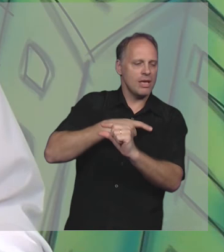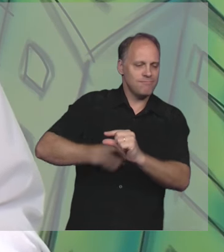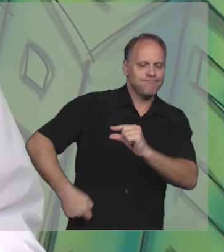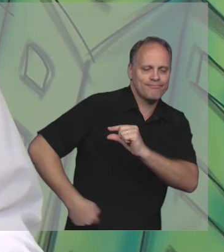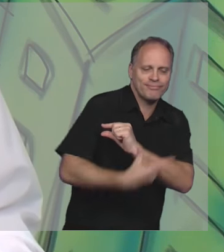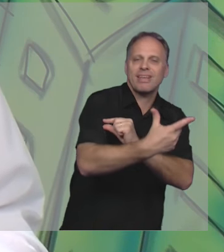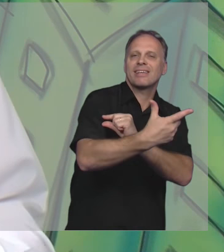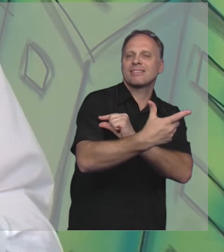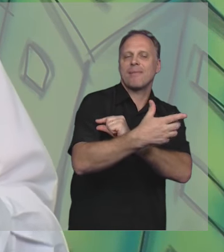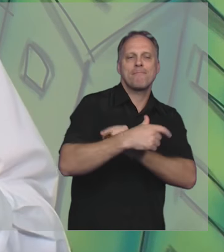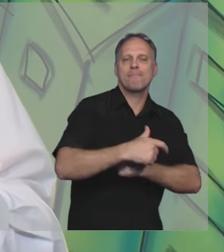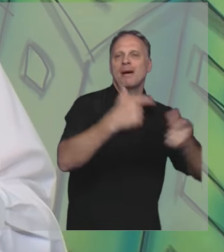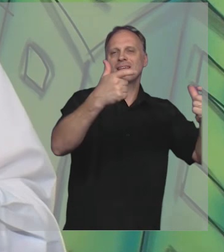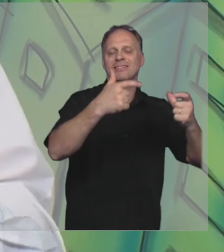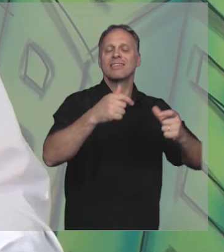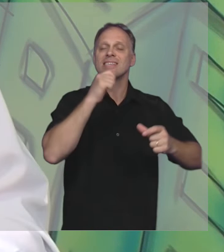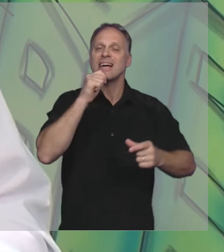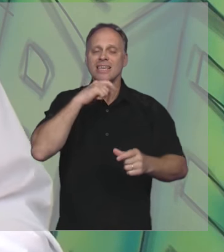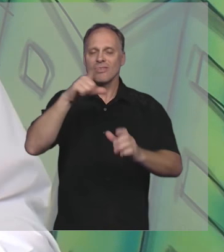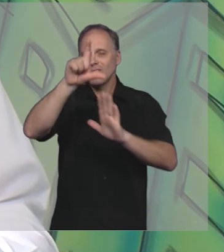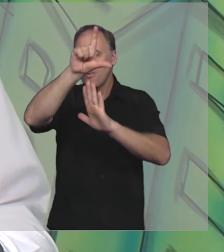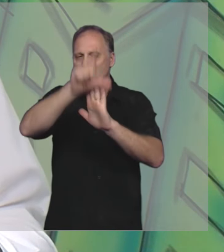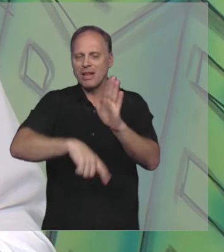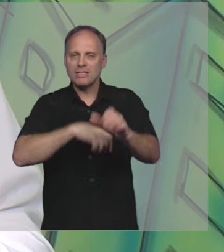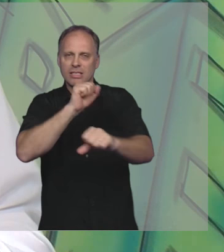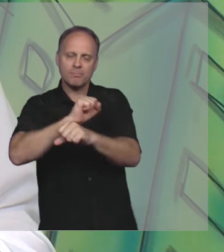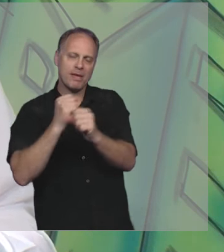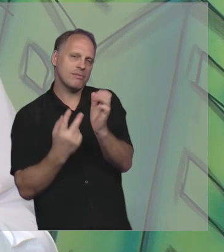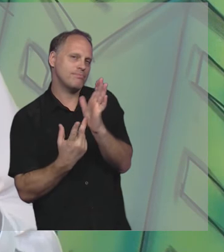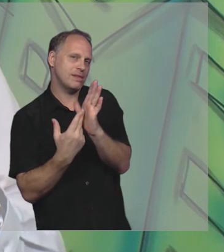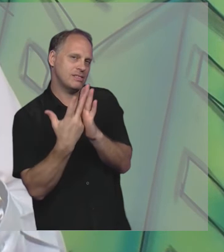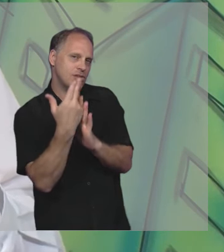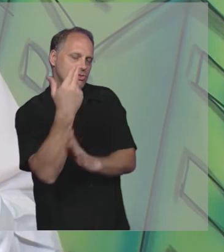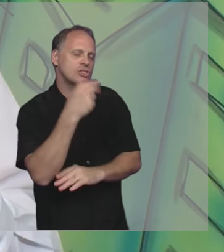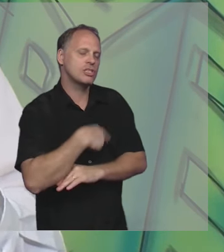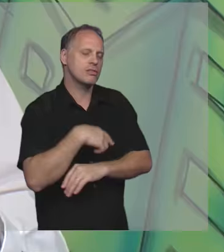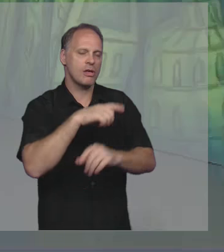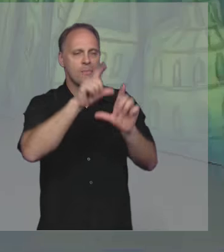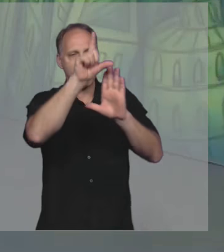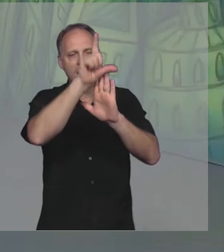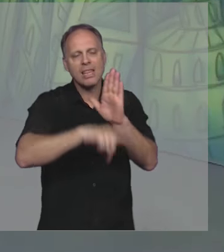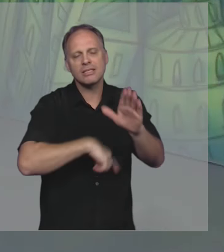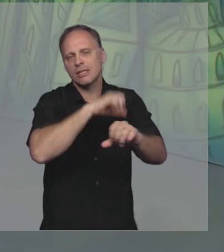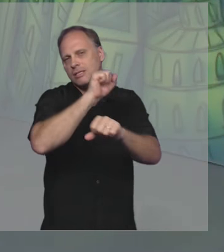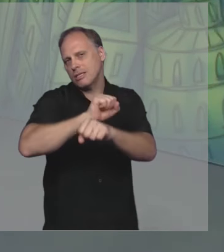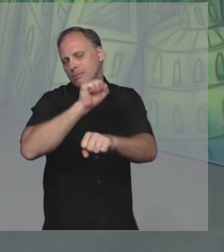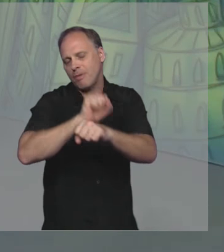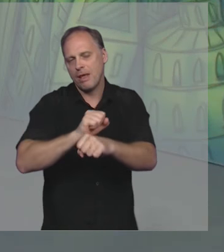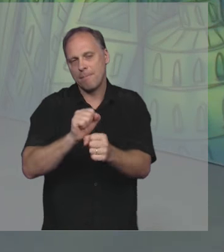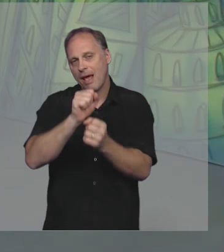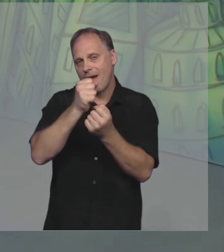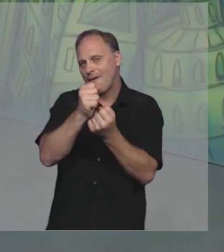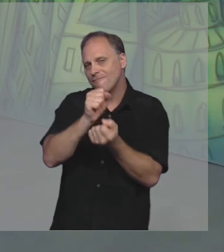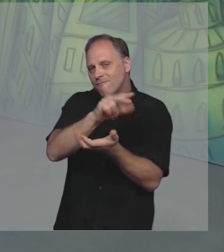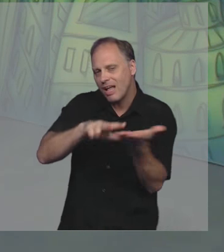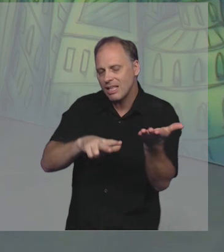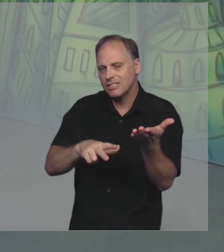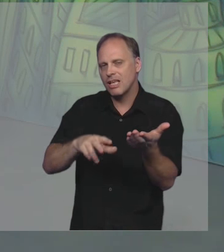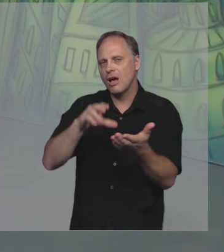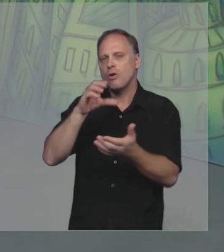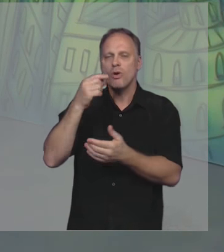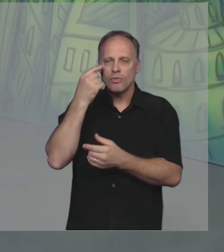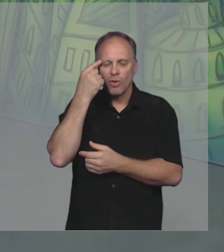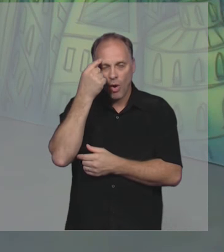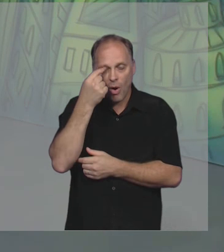vai favorecendo que tu tenha lista de esperas para cirurgias eletivas, tu tenha lista de espera para avaliações de